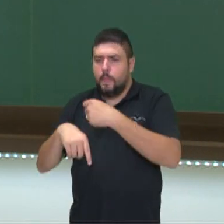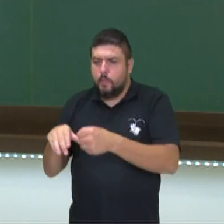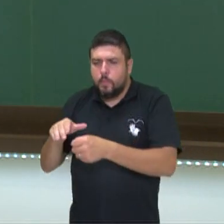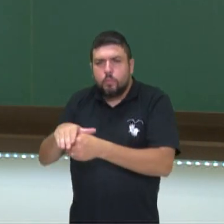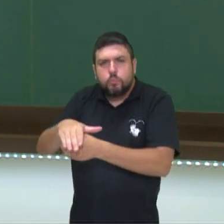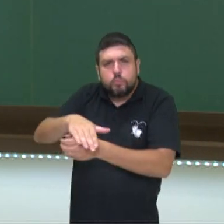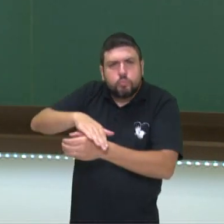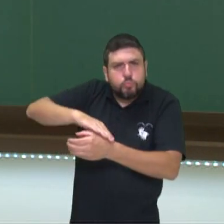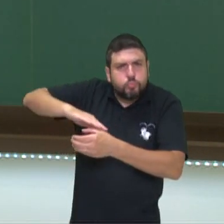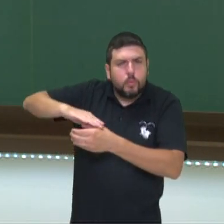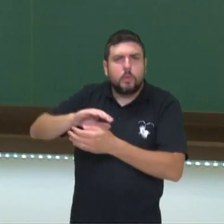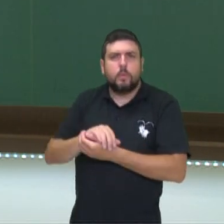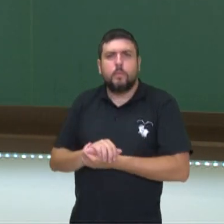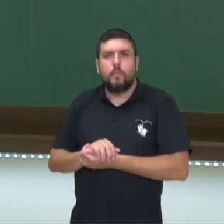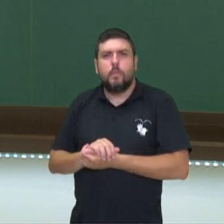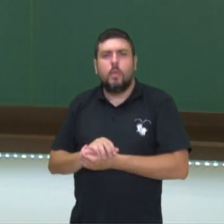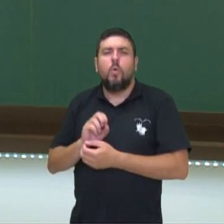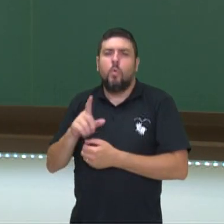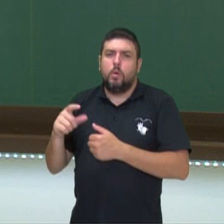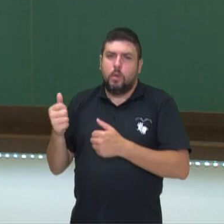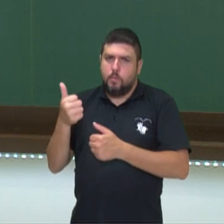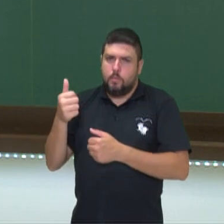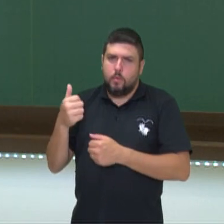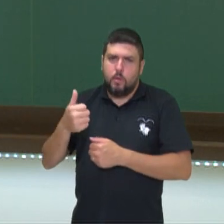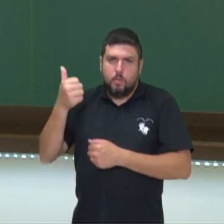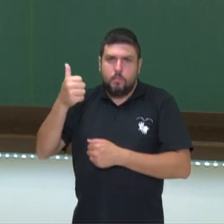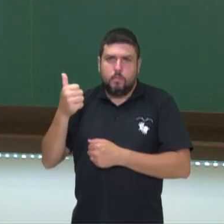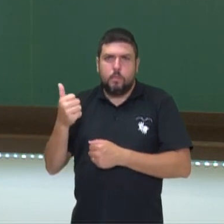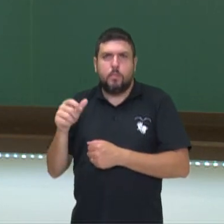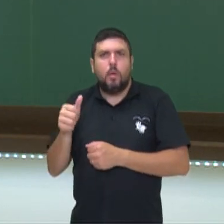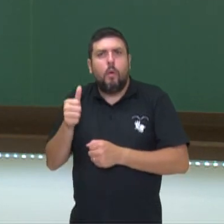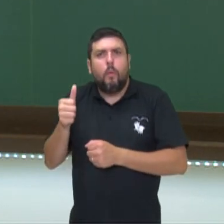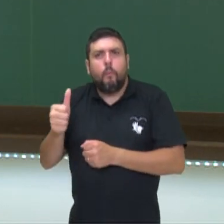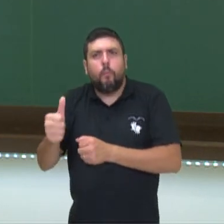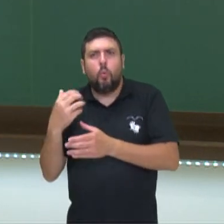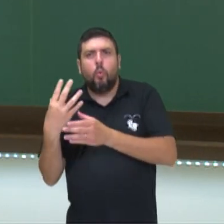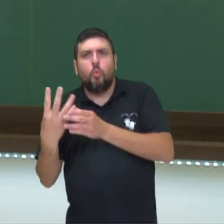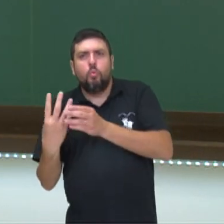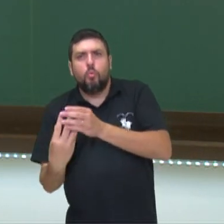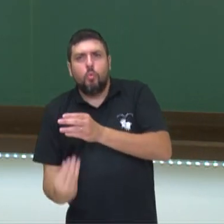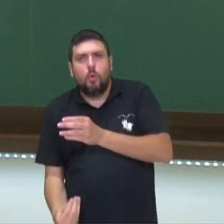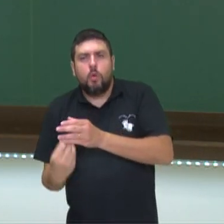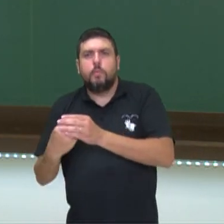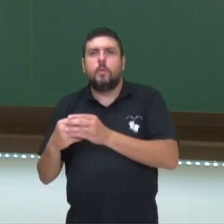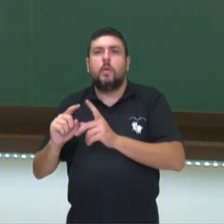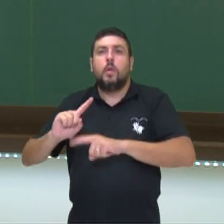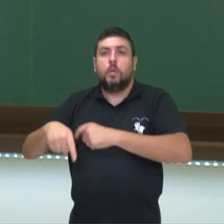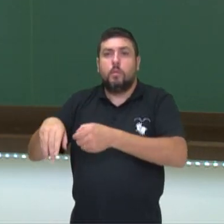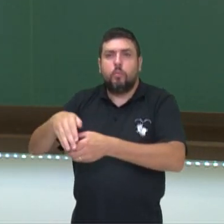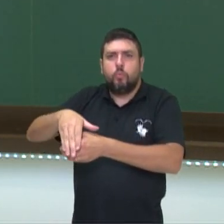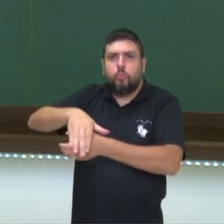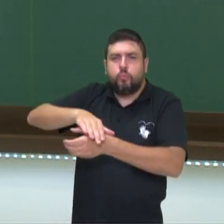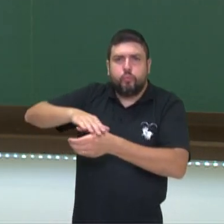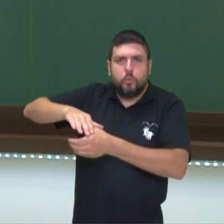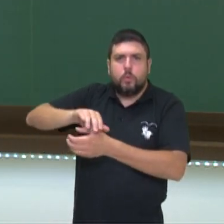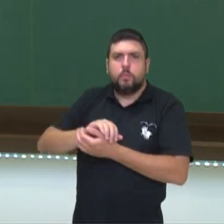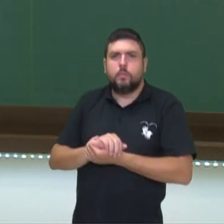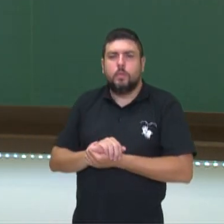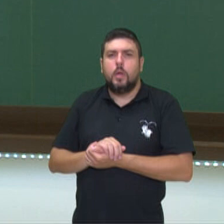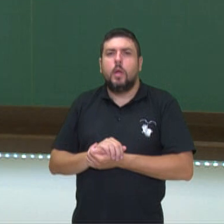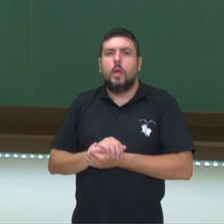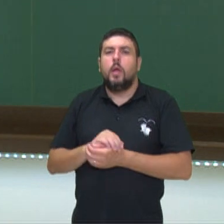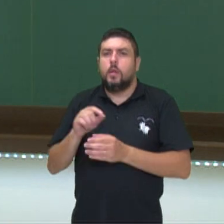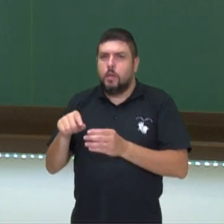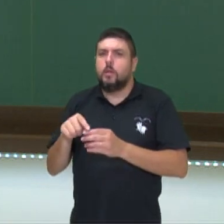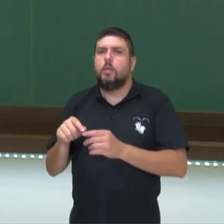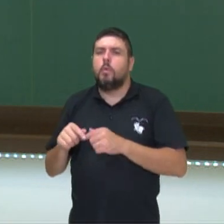do vaso sanitário. Claro, dar a descarga, né, com a tampa fechada, limpar tudo, higienizar antes de sair. Isso é